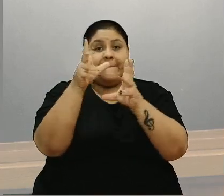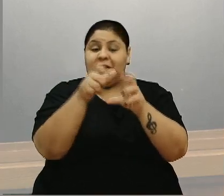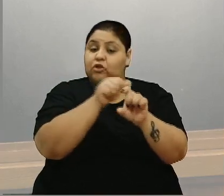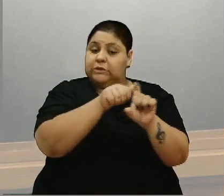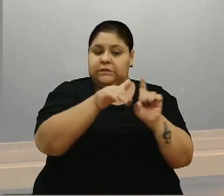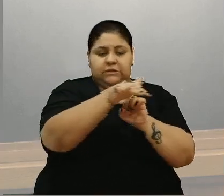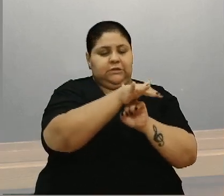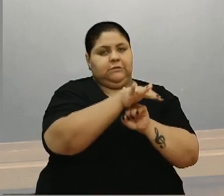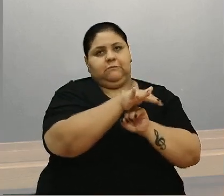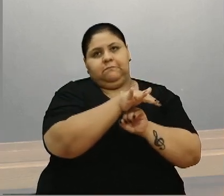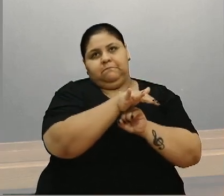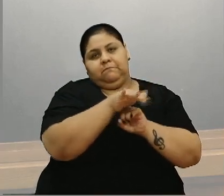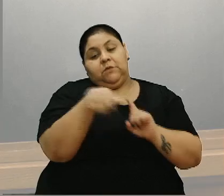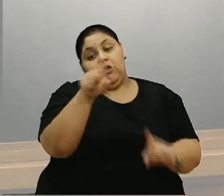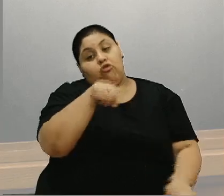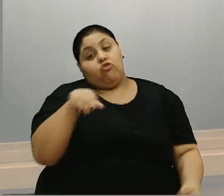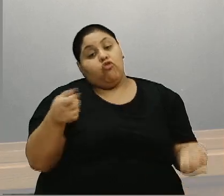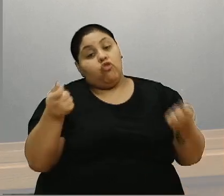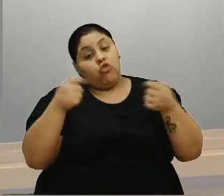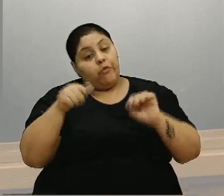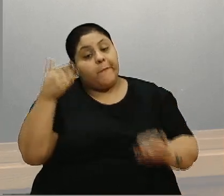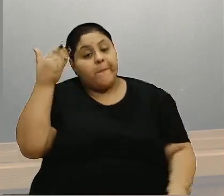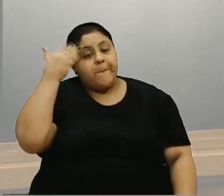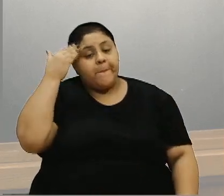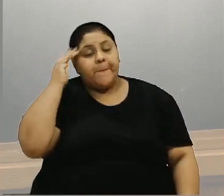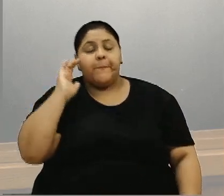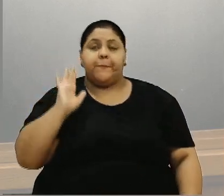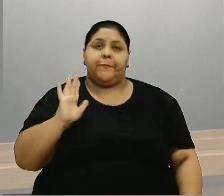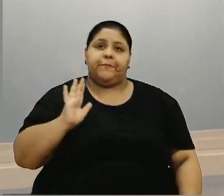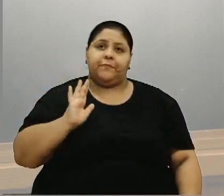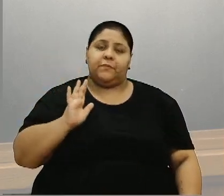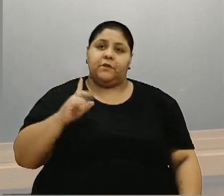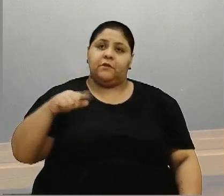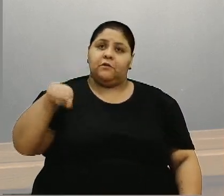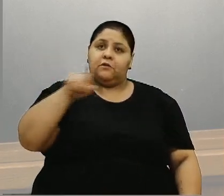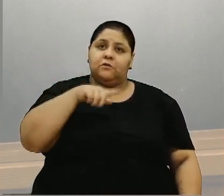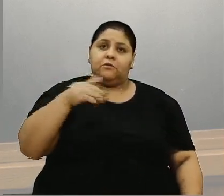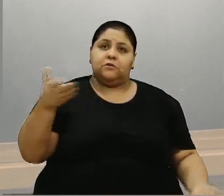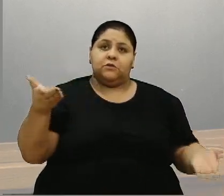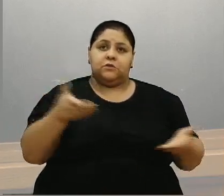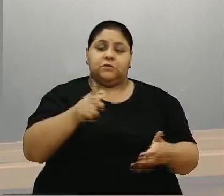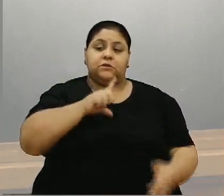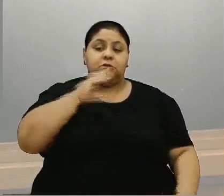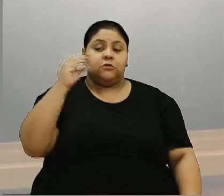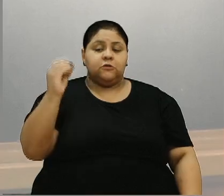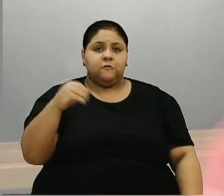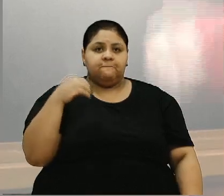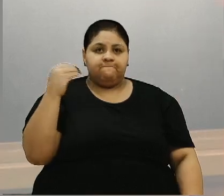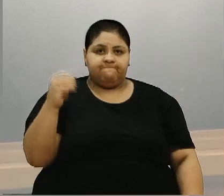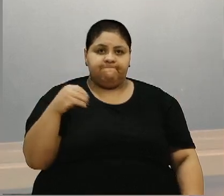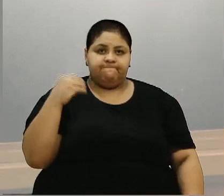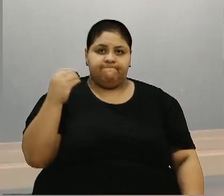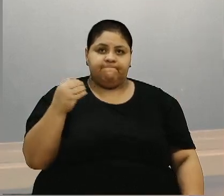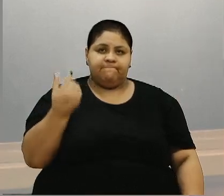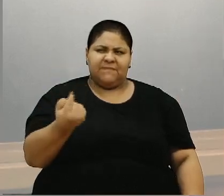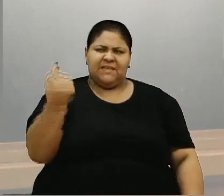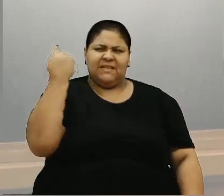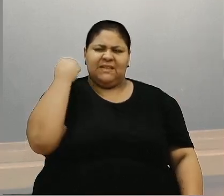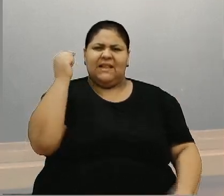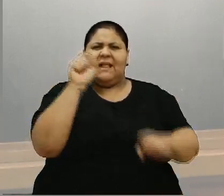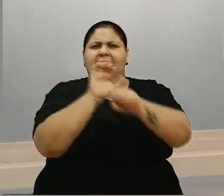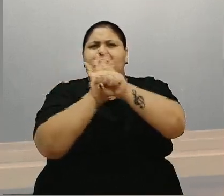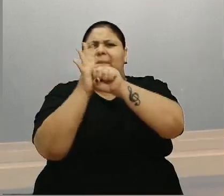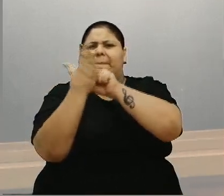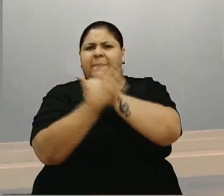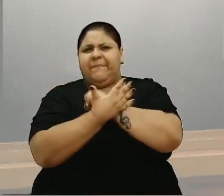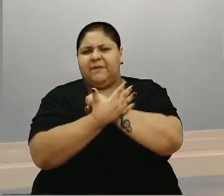sociedade. Nós precisamos saber, porque nós já tivemos experiências lá na época da pandemia.